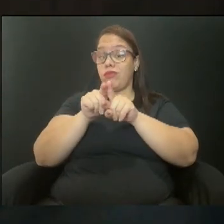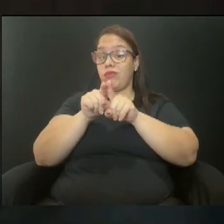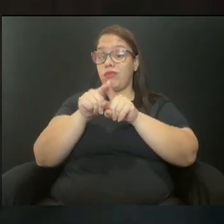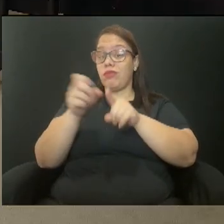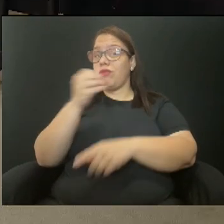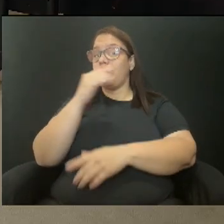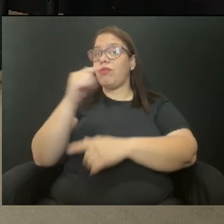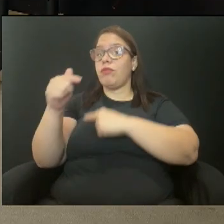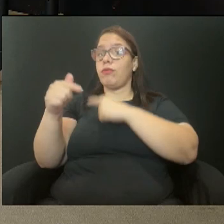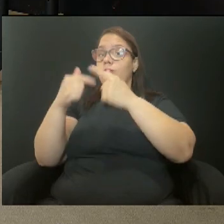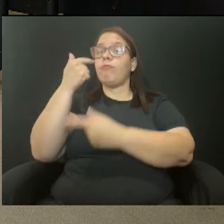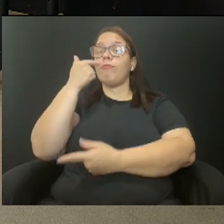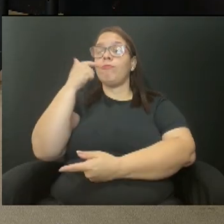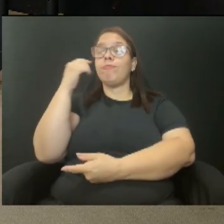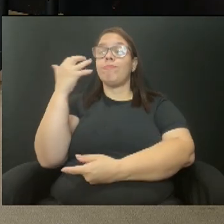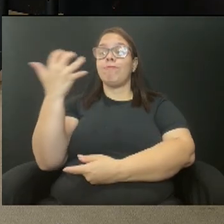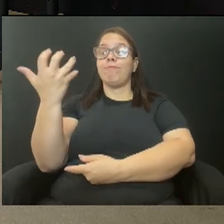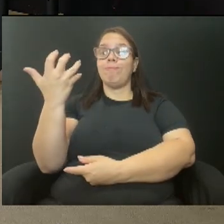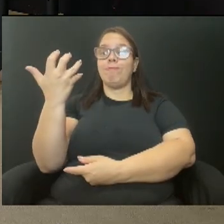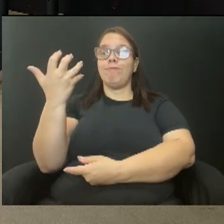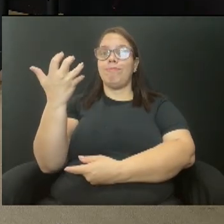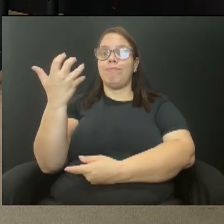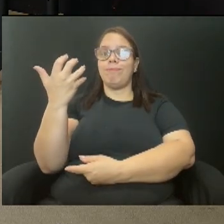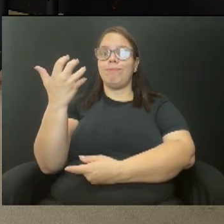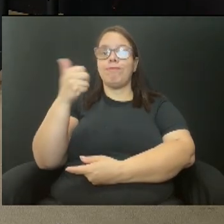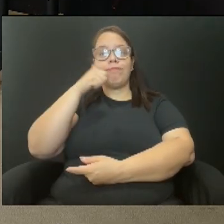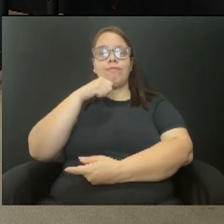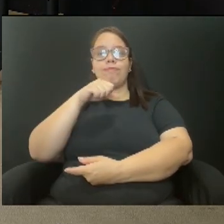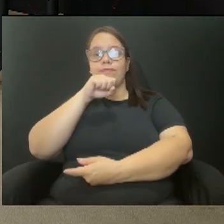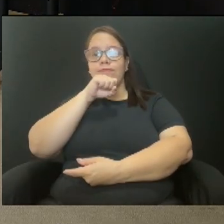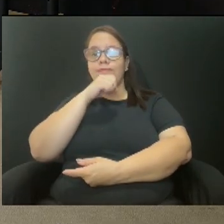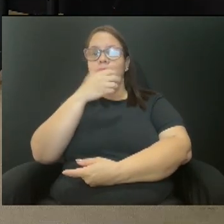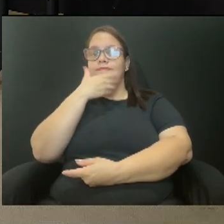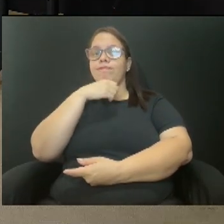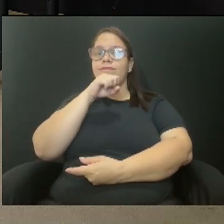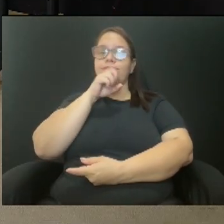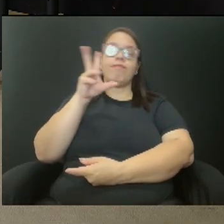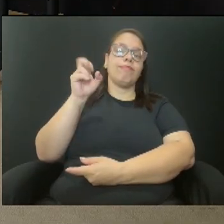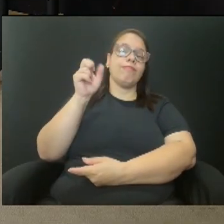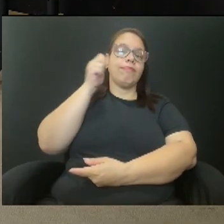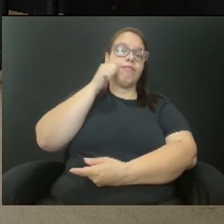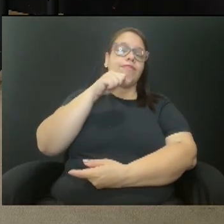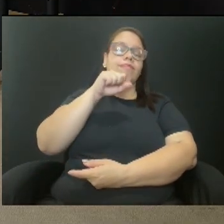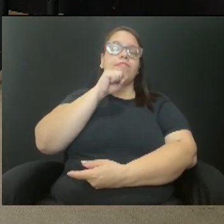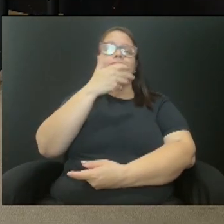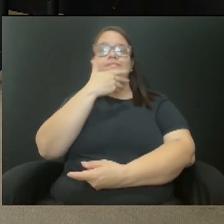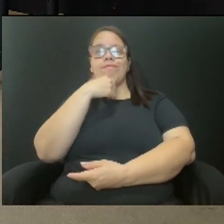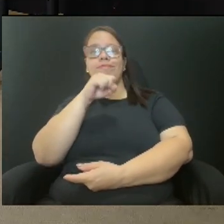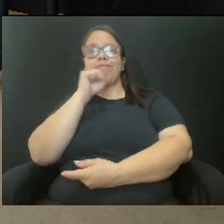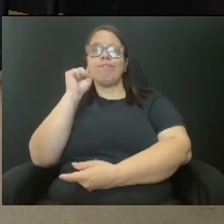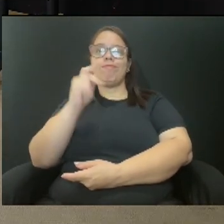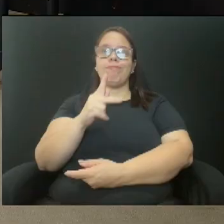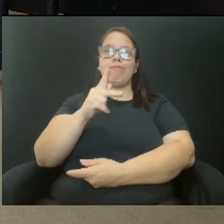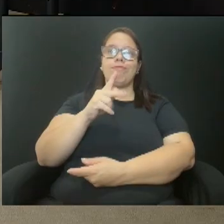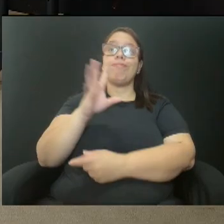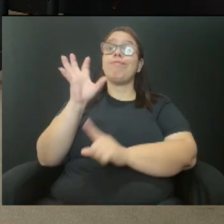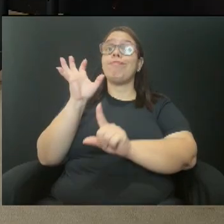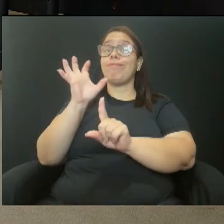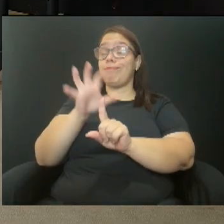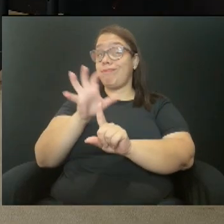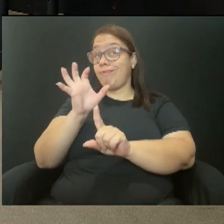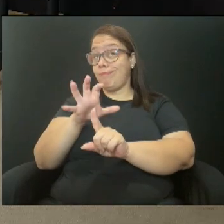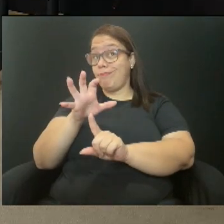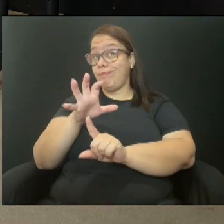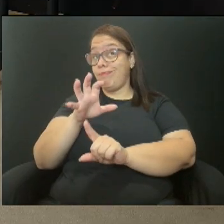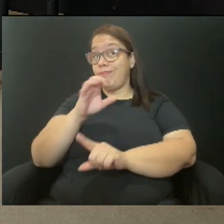está acontecendo muitas vezes com pais, com avós aposentados, também não influencia, Jordi?